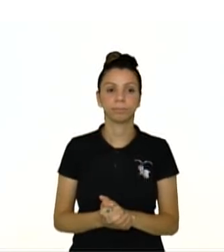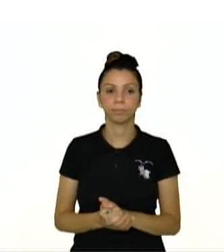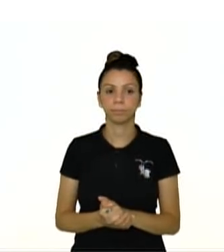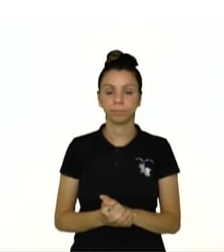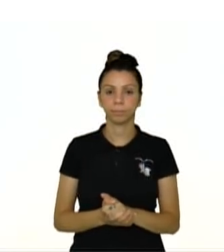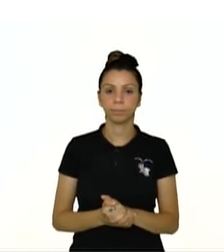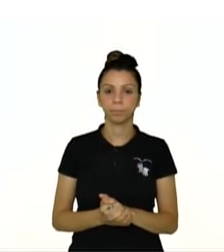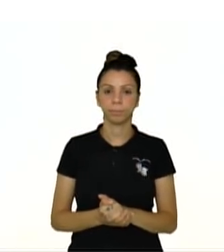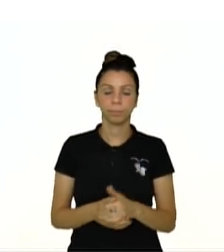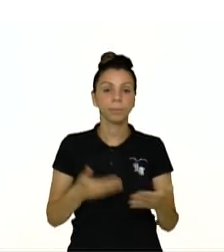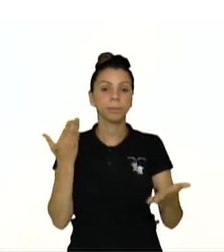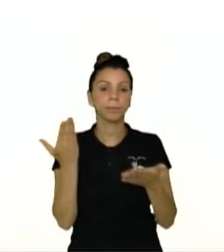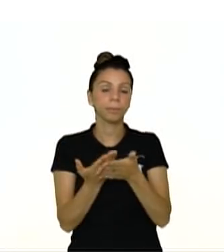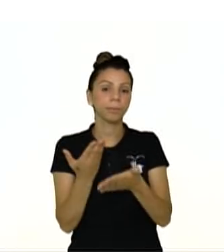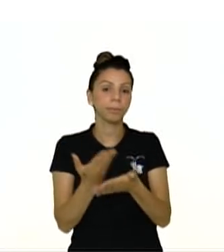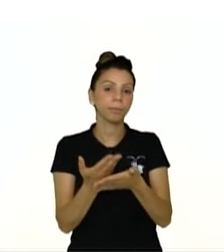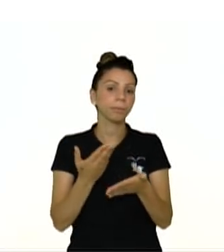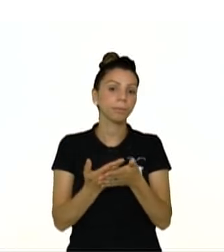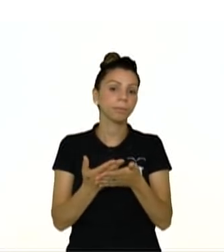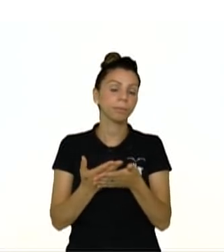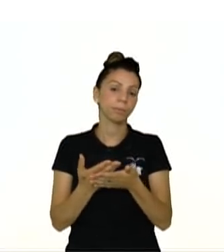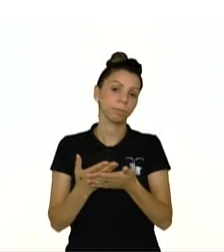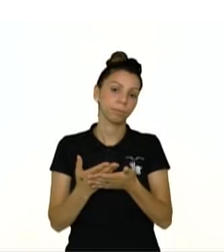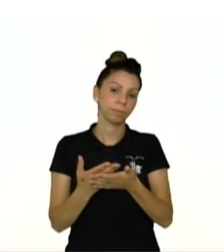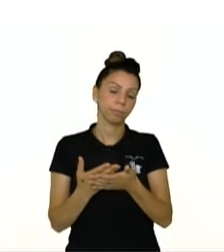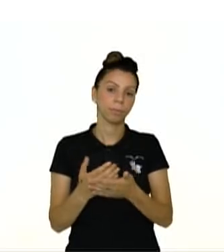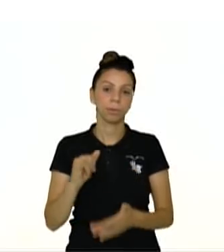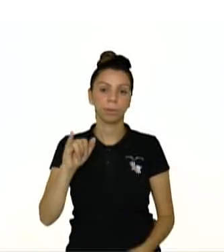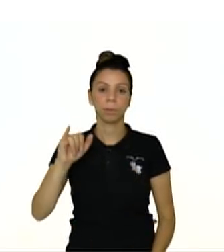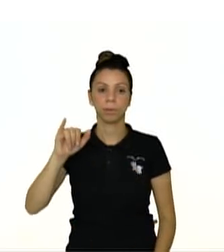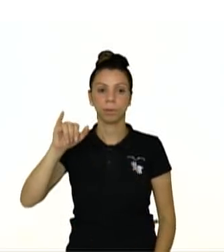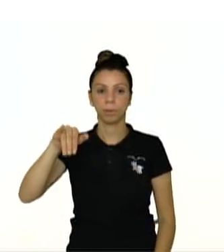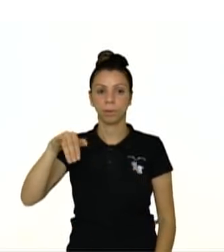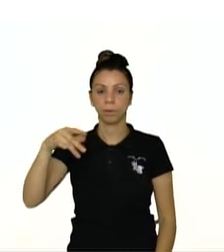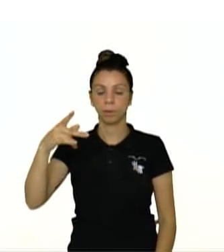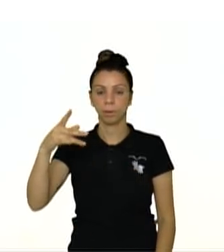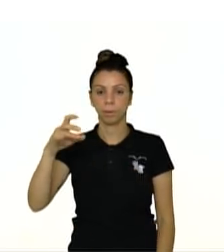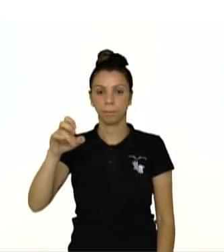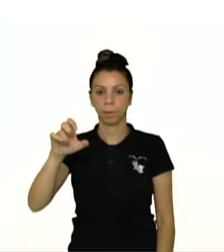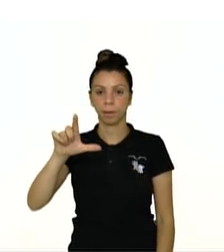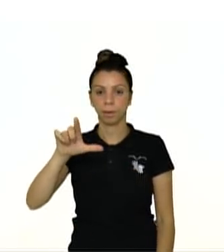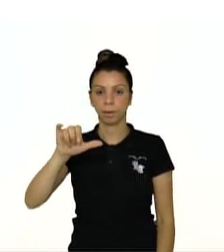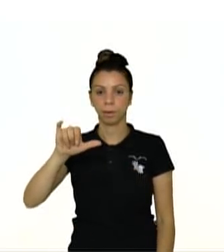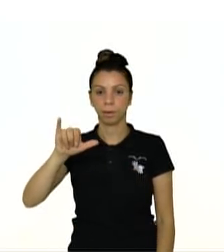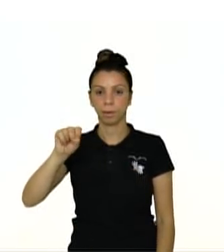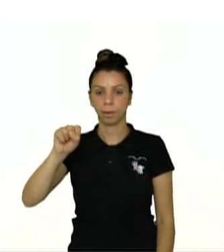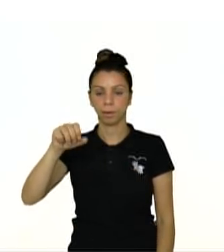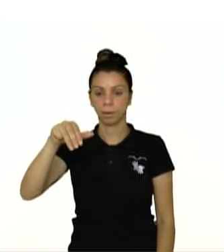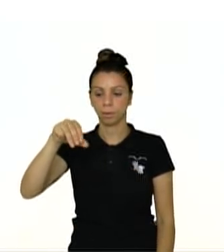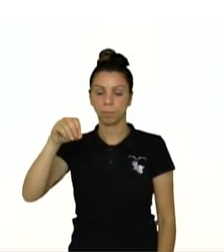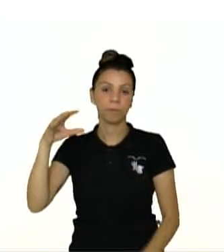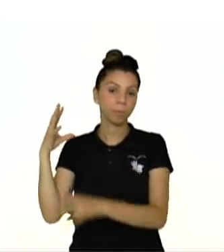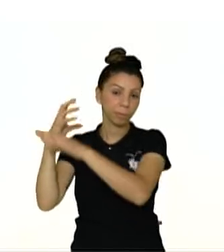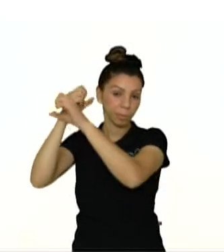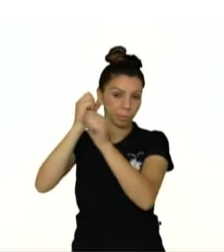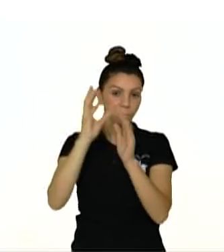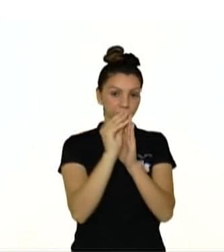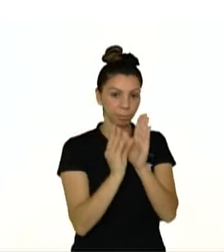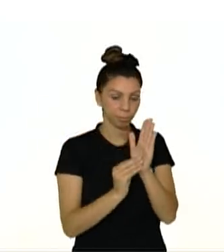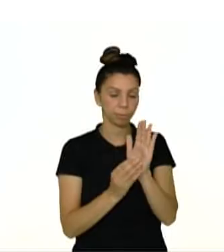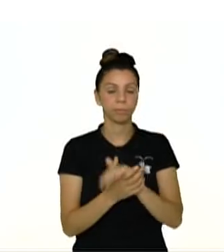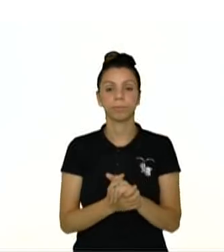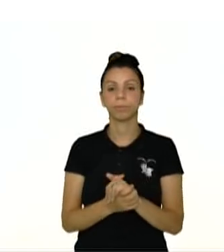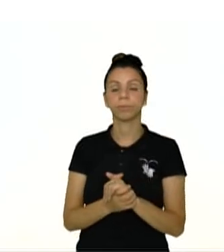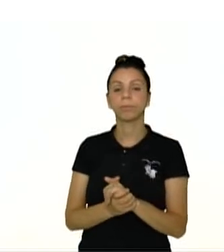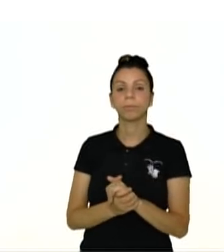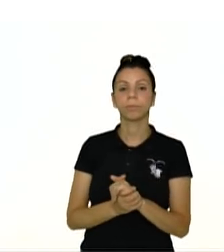aula, nós vamos estudar sobre o imperialismo de uma maneira que nós vamos retomar os conteúdos. Assim, nós